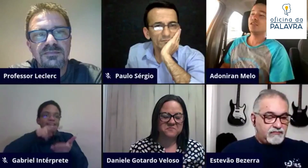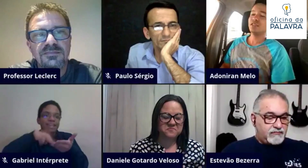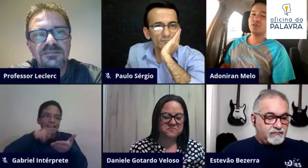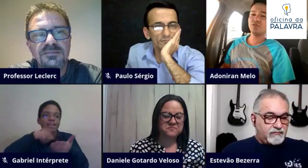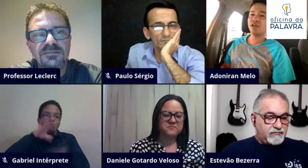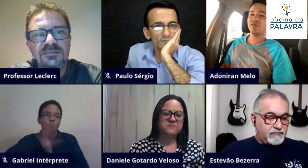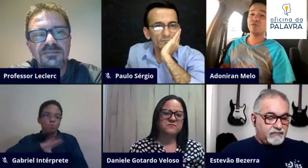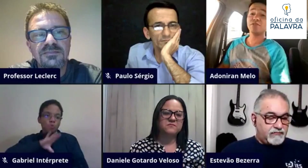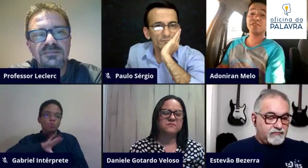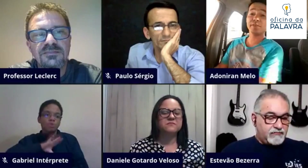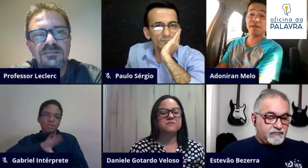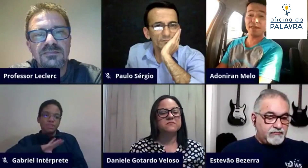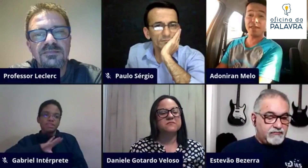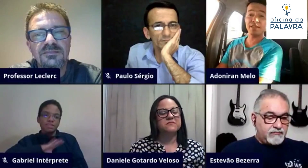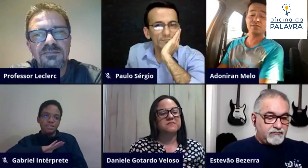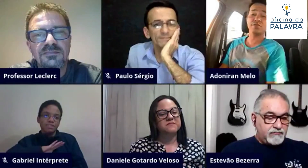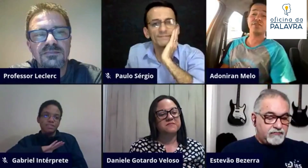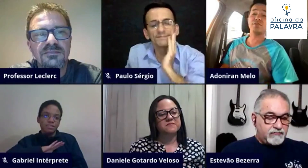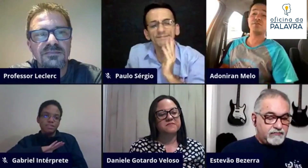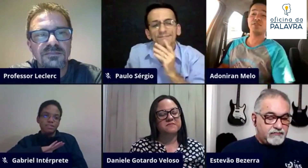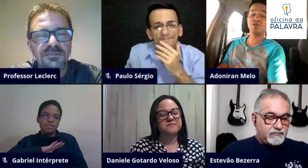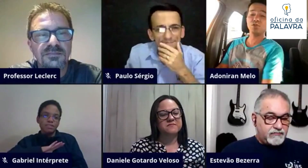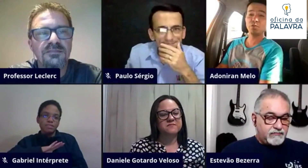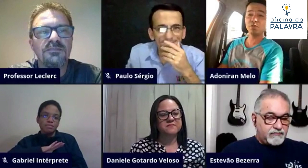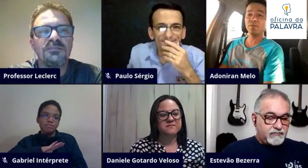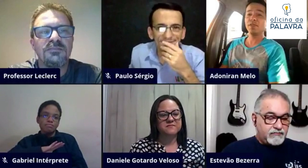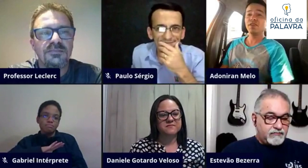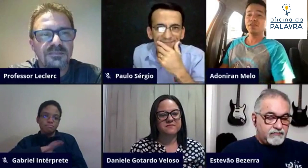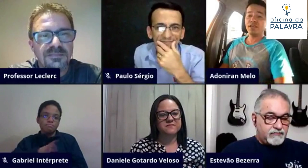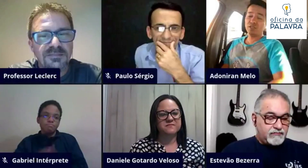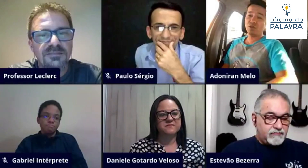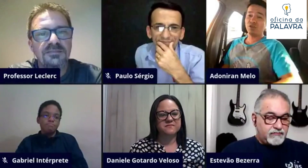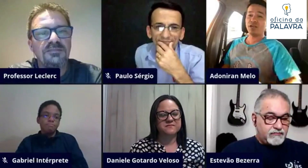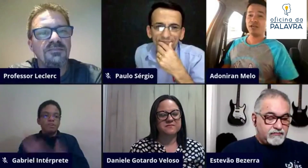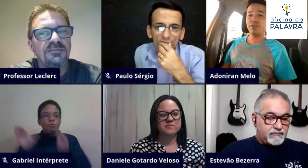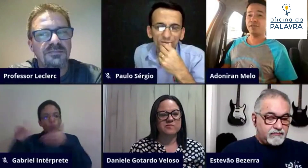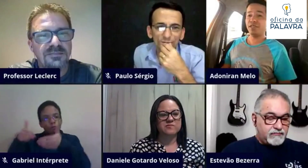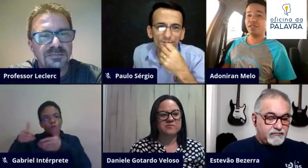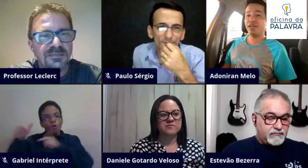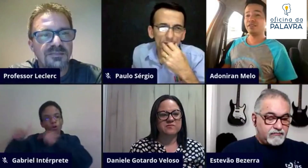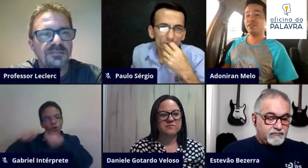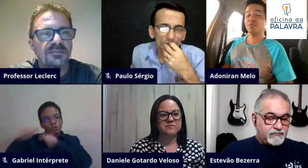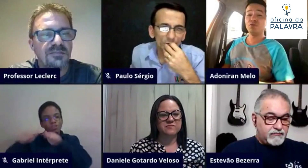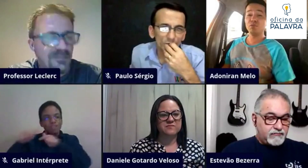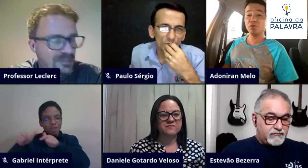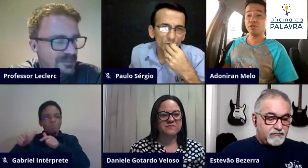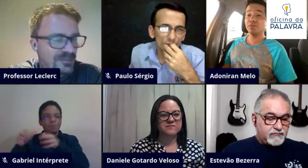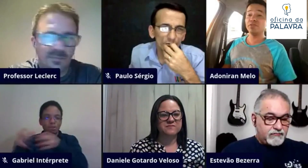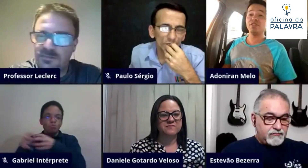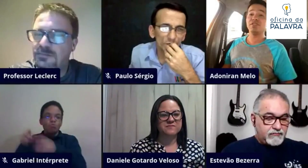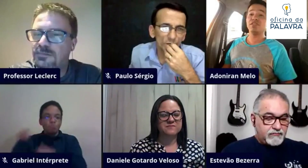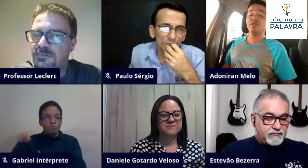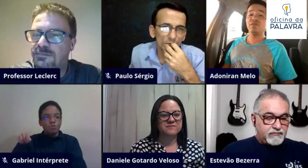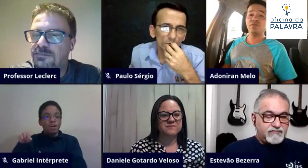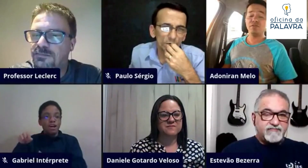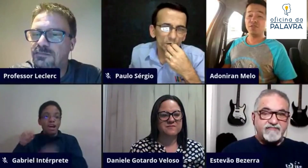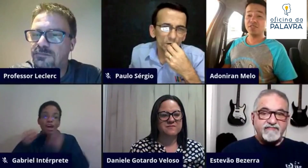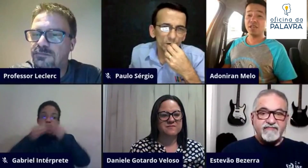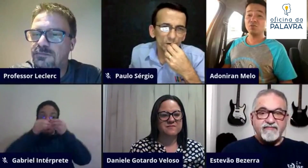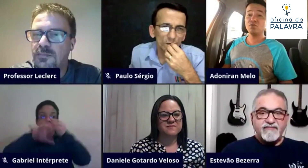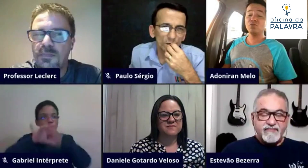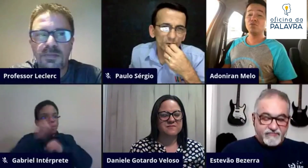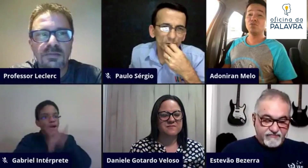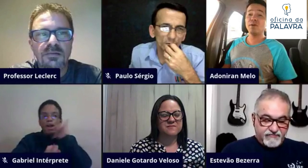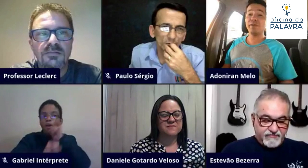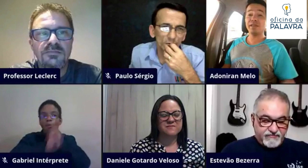português. Então, eu falei, vamos fazer para eles, vamos fazer para esse grupo. E eles colocaram na internet e bombou. Depois eles